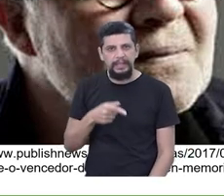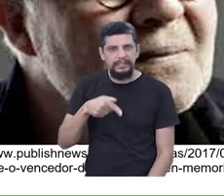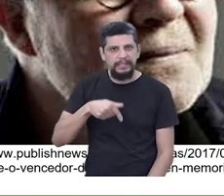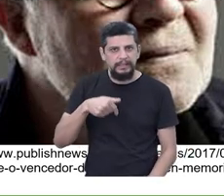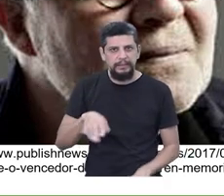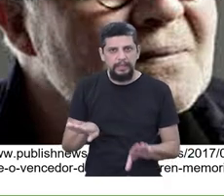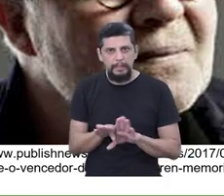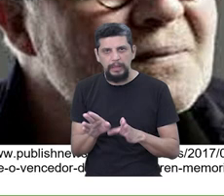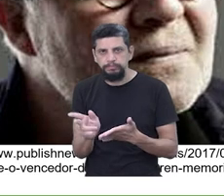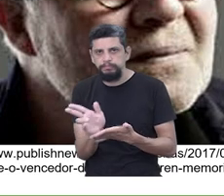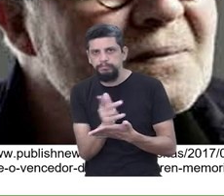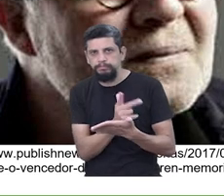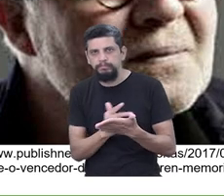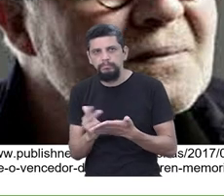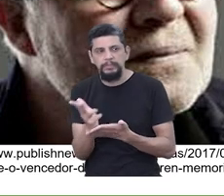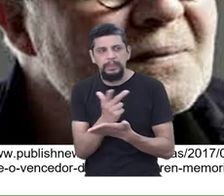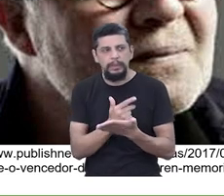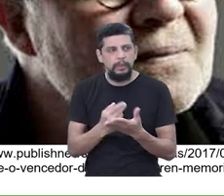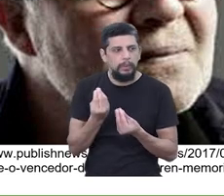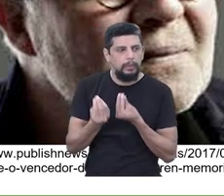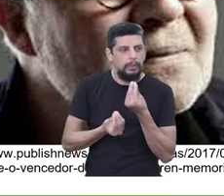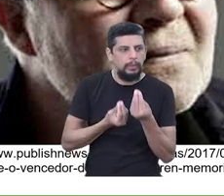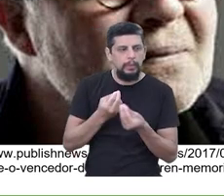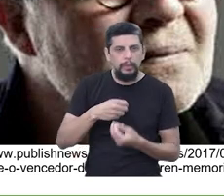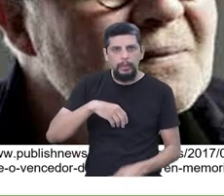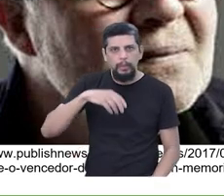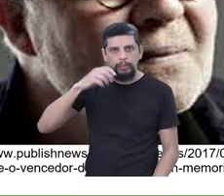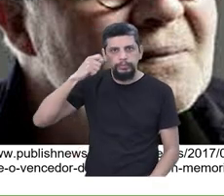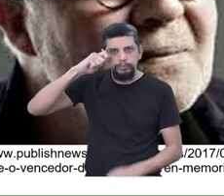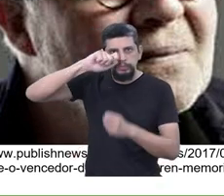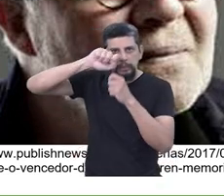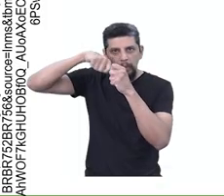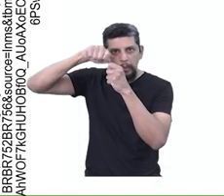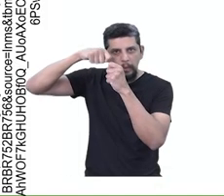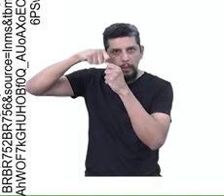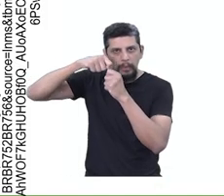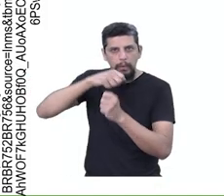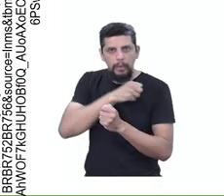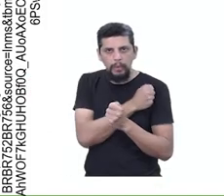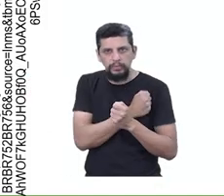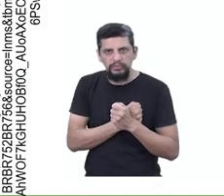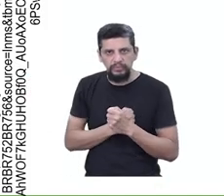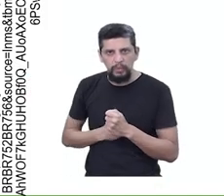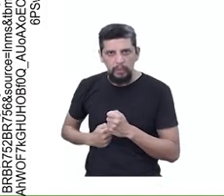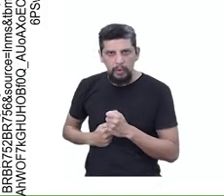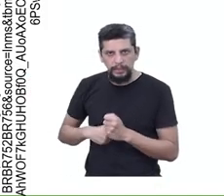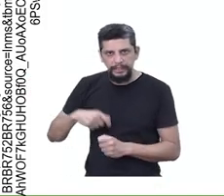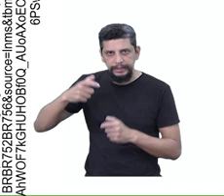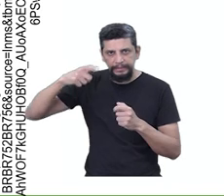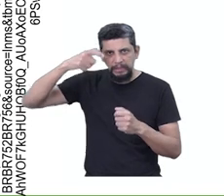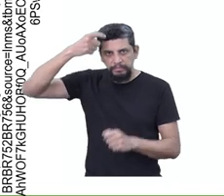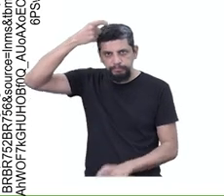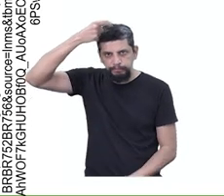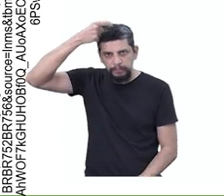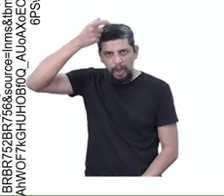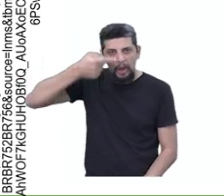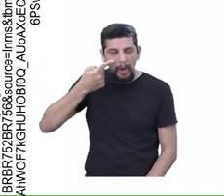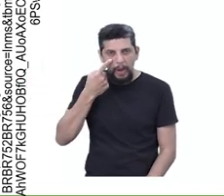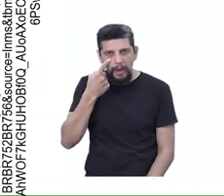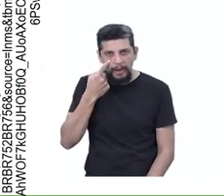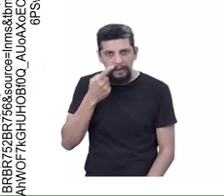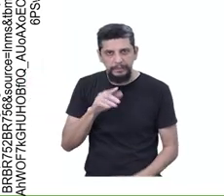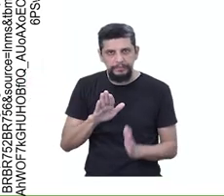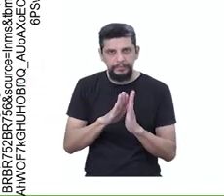ilustrador ali do lado, com o cocô também na cabeça. Olhem só, estudantes, vamos ver mais de perto